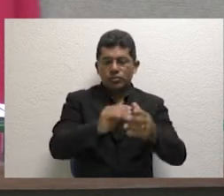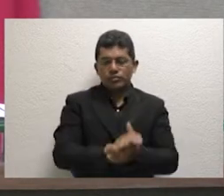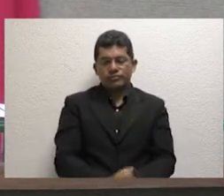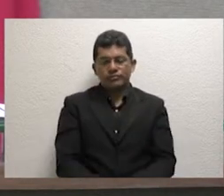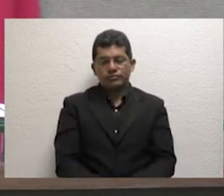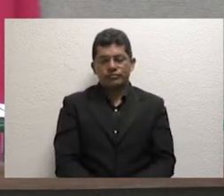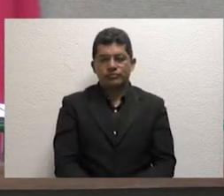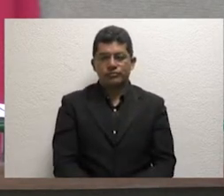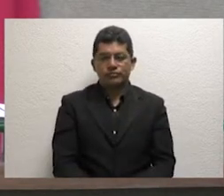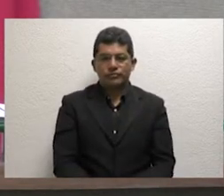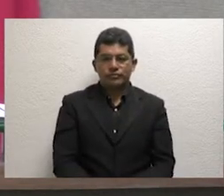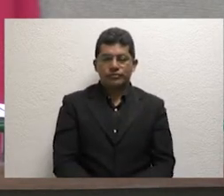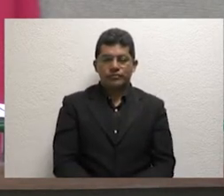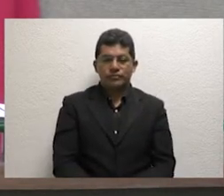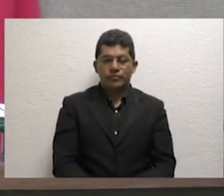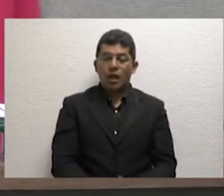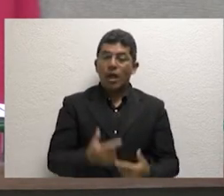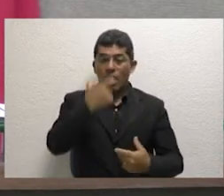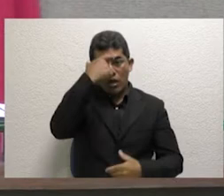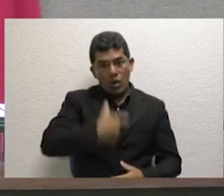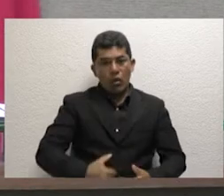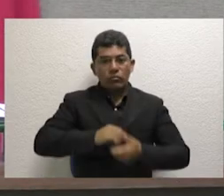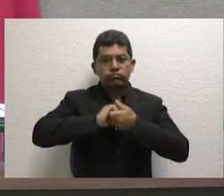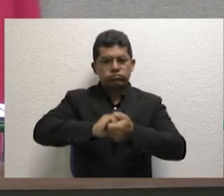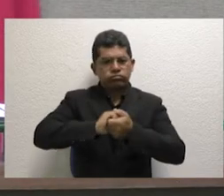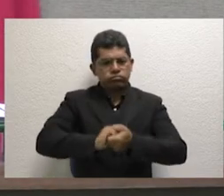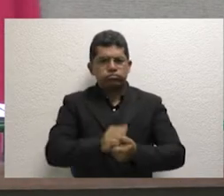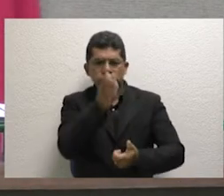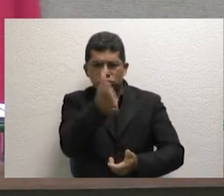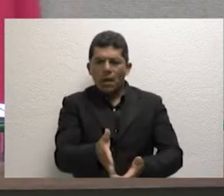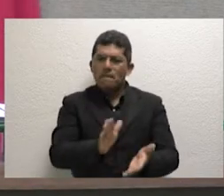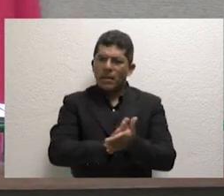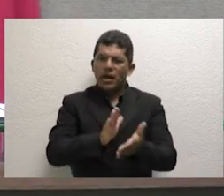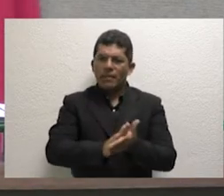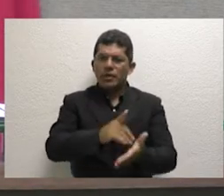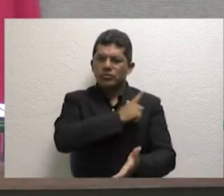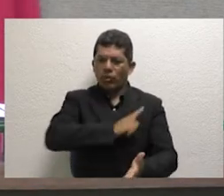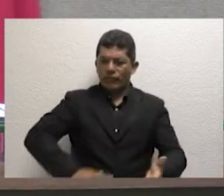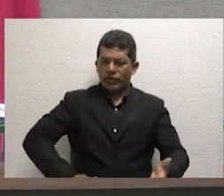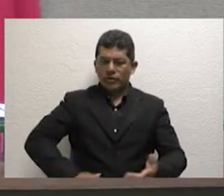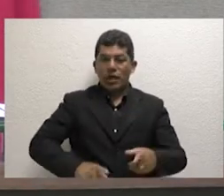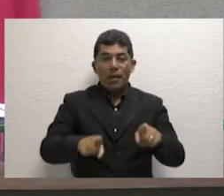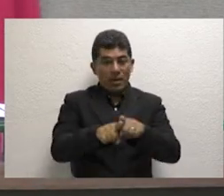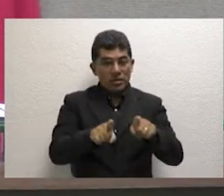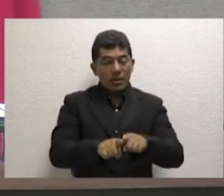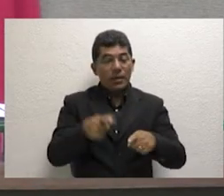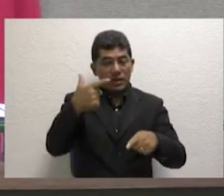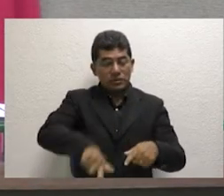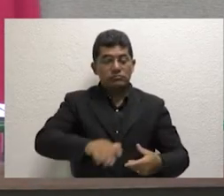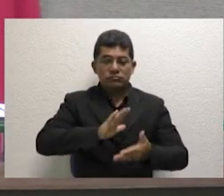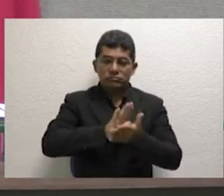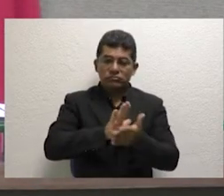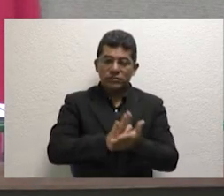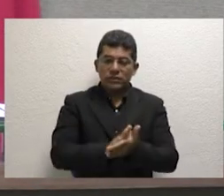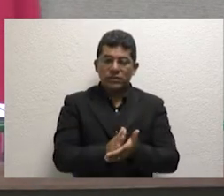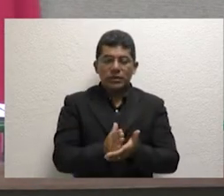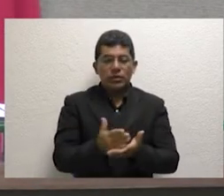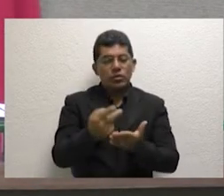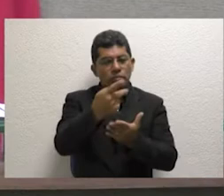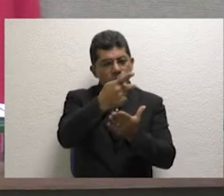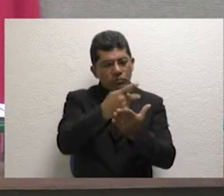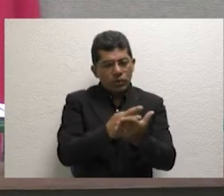do estado do amazonas e eu cumprimento o governo pela iniciativa mas sobretudo cumprimento aqueles que no processo